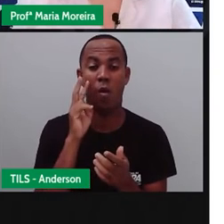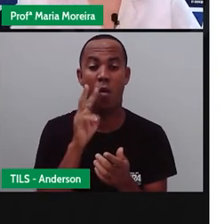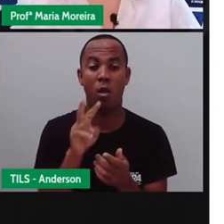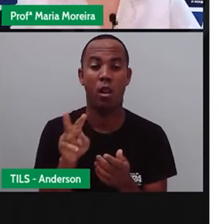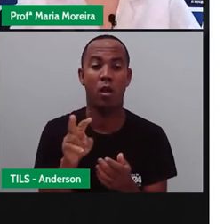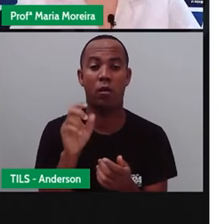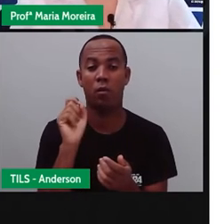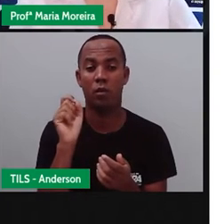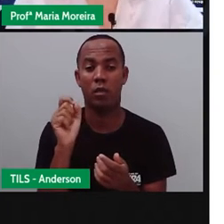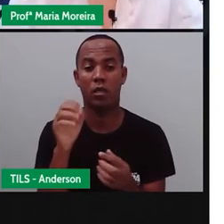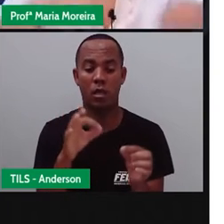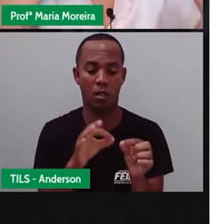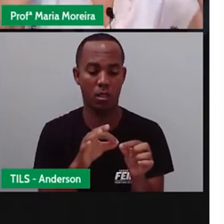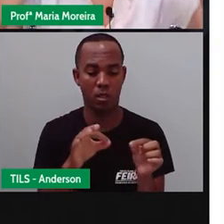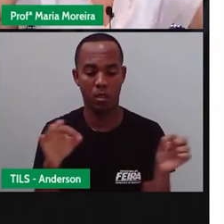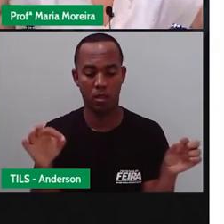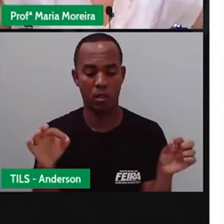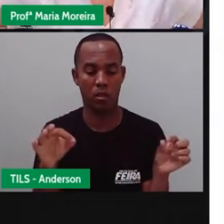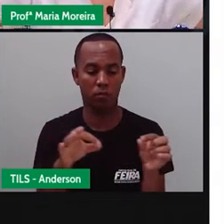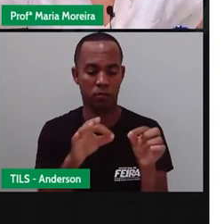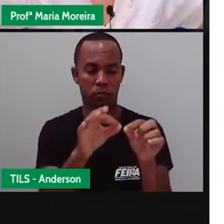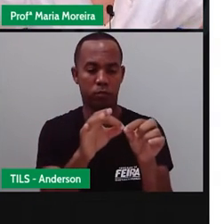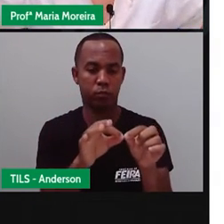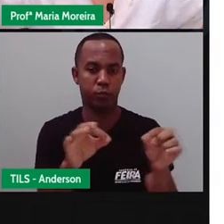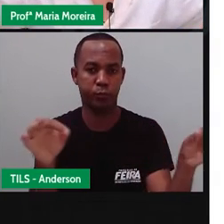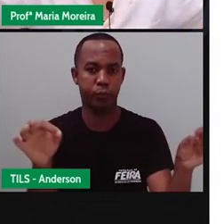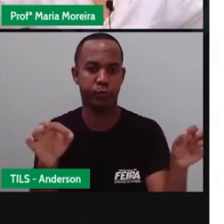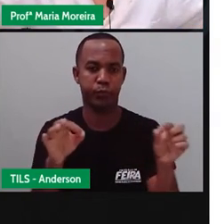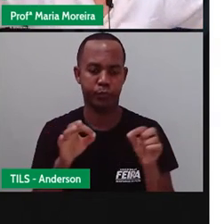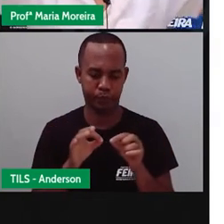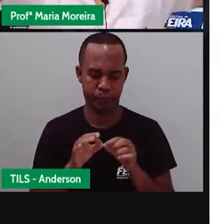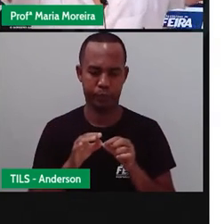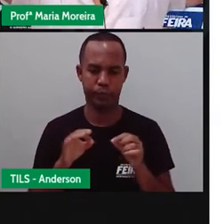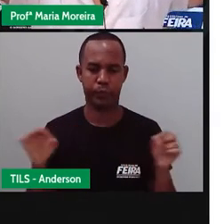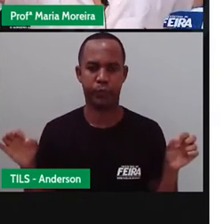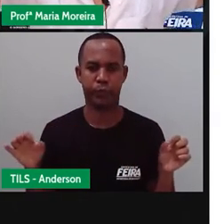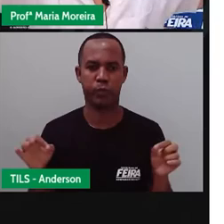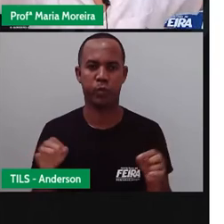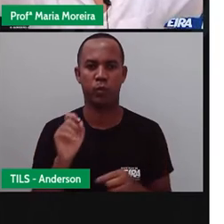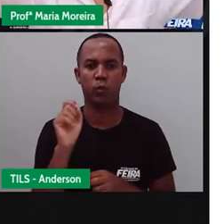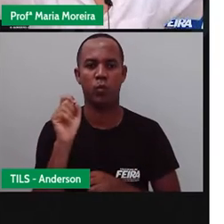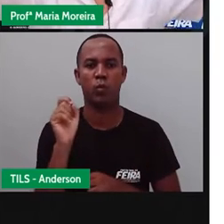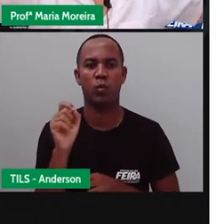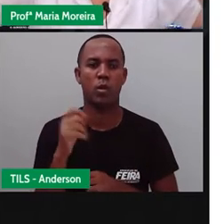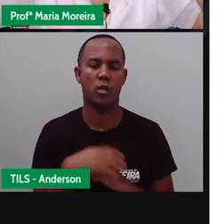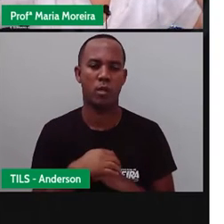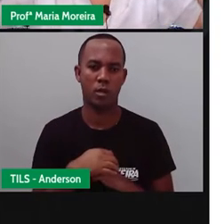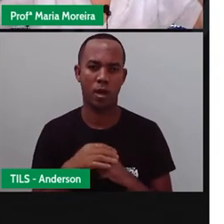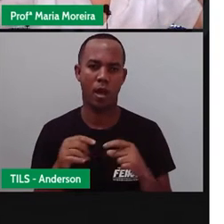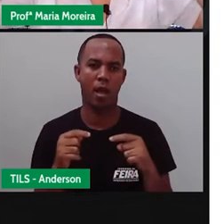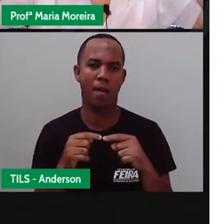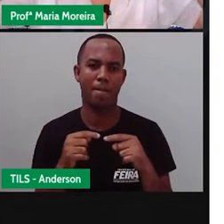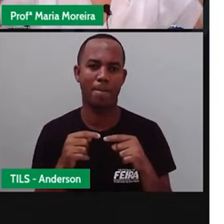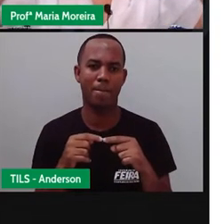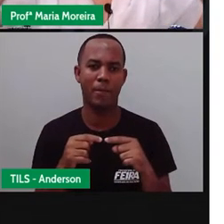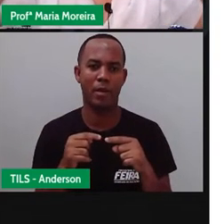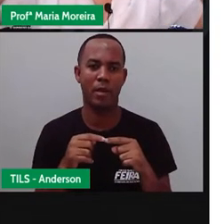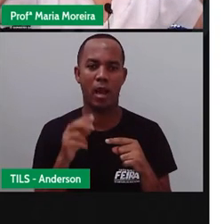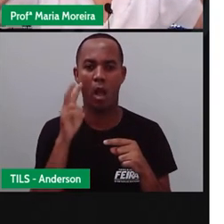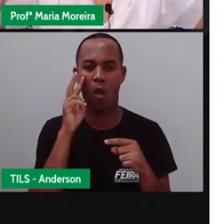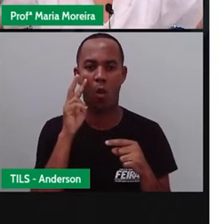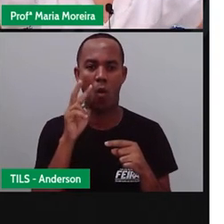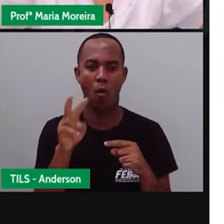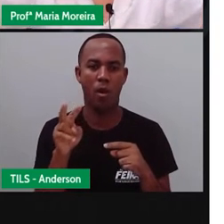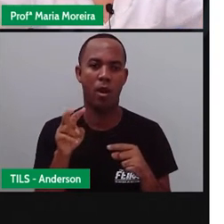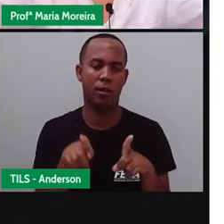Horizonte A Linha do Horizonte que é o que ó aqui ó Na Linha Do meu olhar